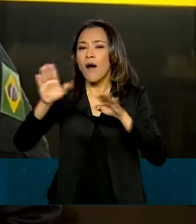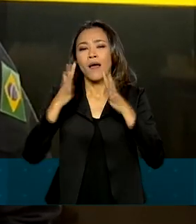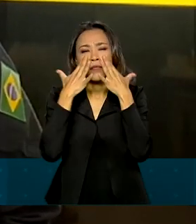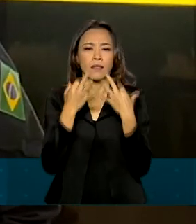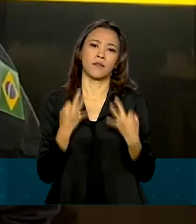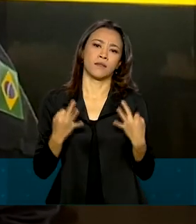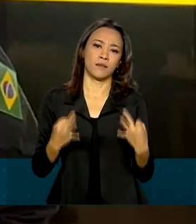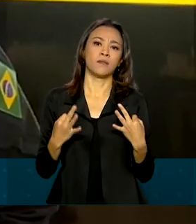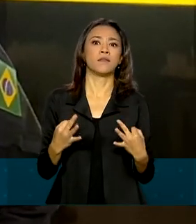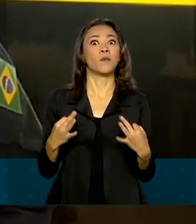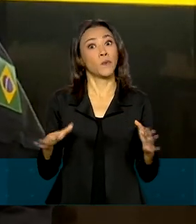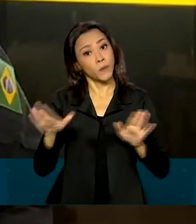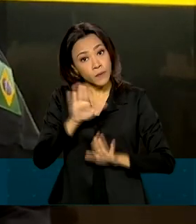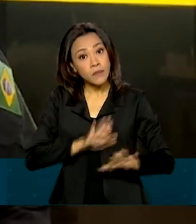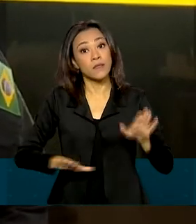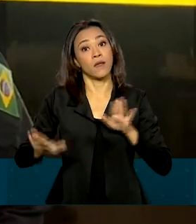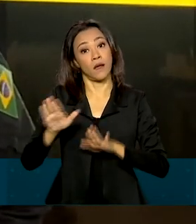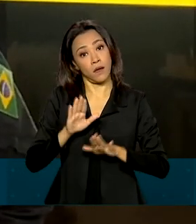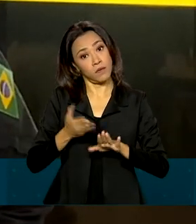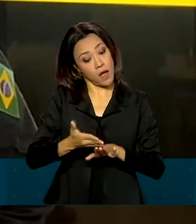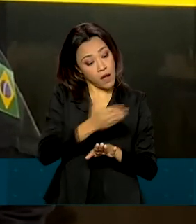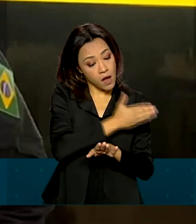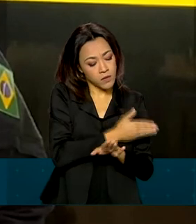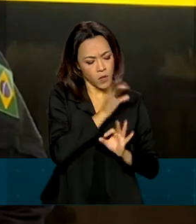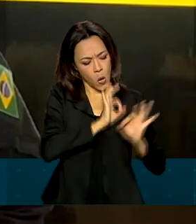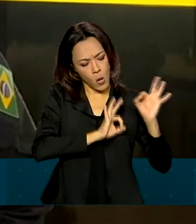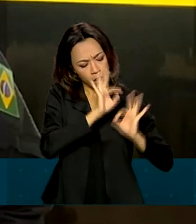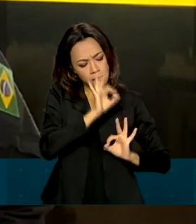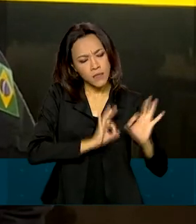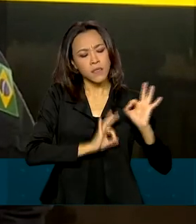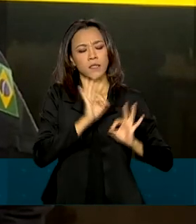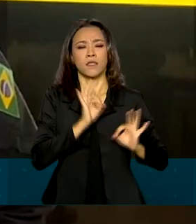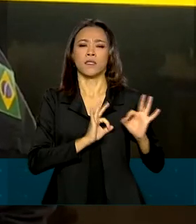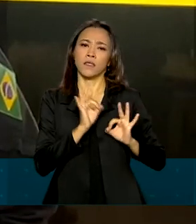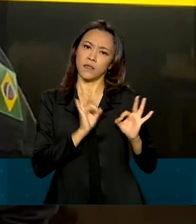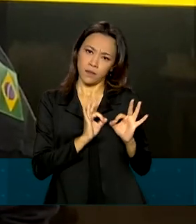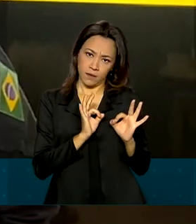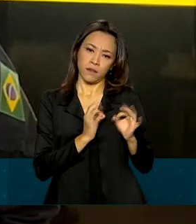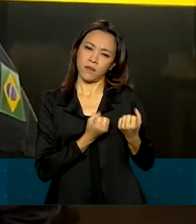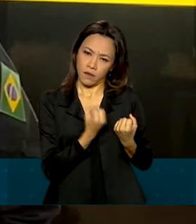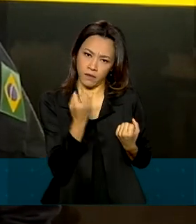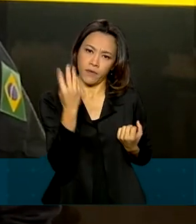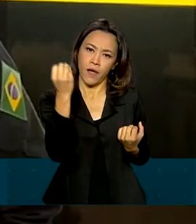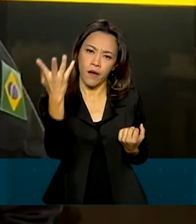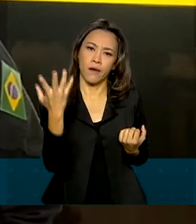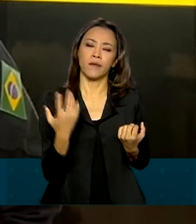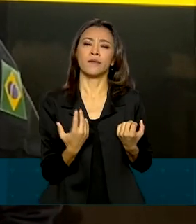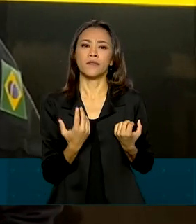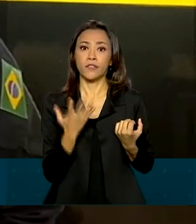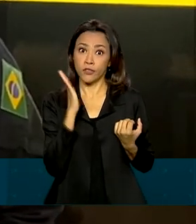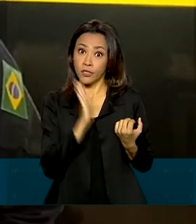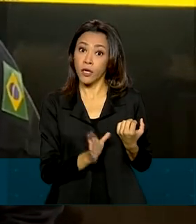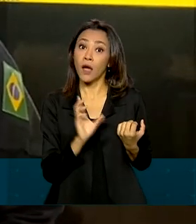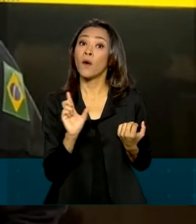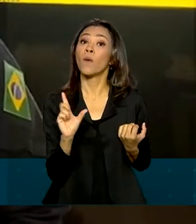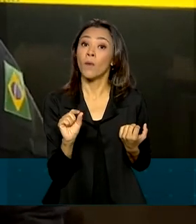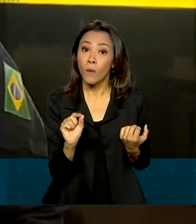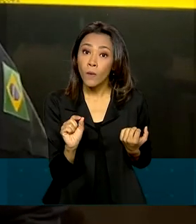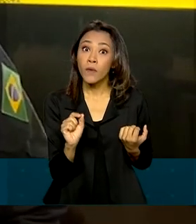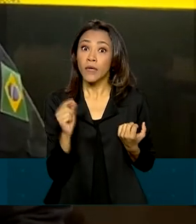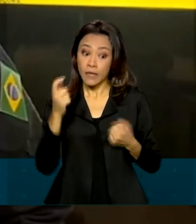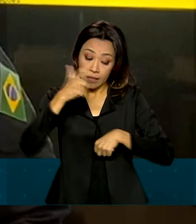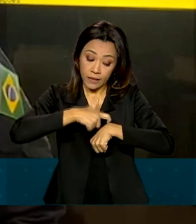cuidado durante o deslocamento e programe bem a sua viagem. Faça um planejamento adequado dos seus deslocamentos, já contando que o